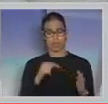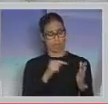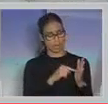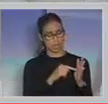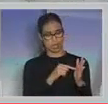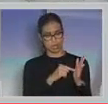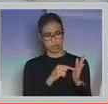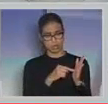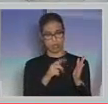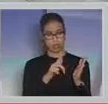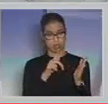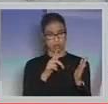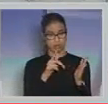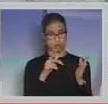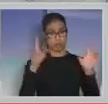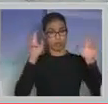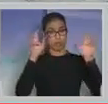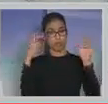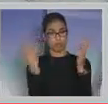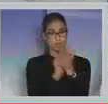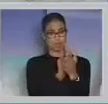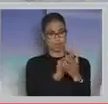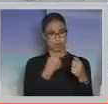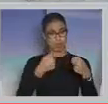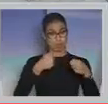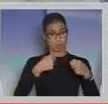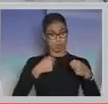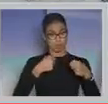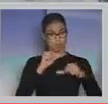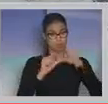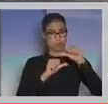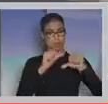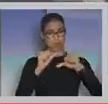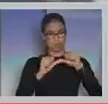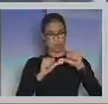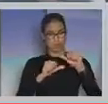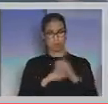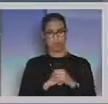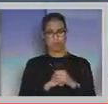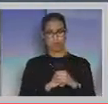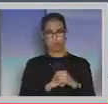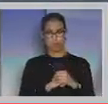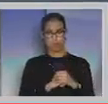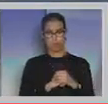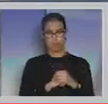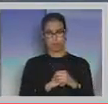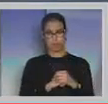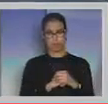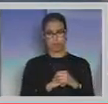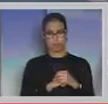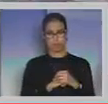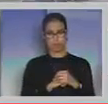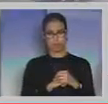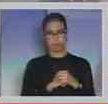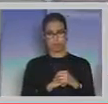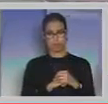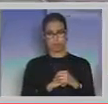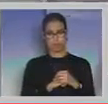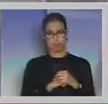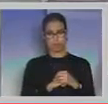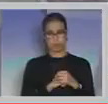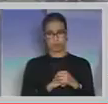matéria que o editor da Folha de São Paulo tem que fazer uma correção aqui editor essa a ou ele